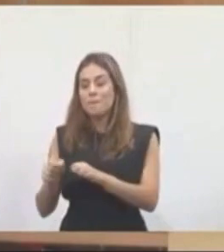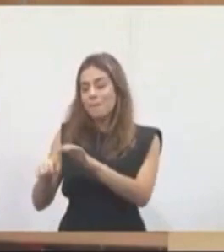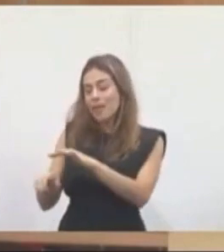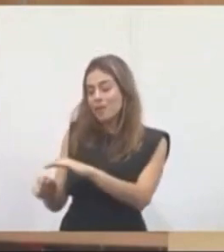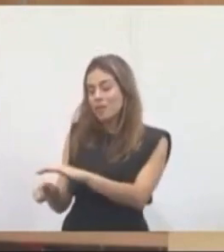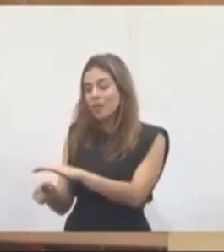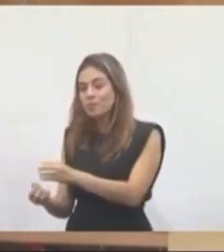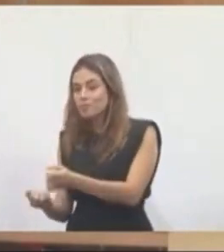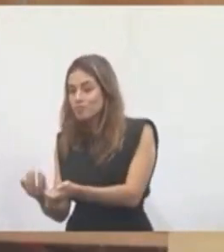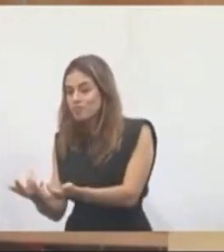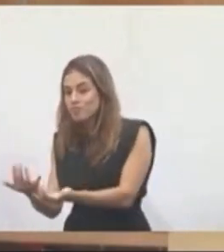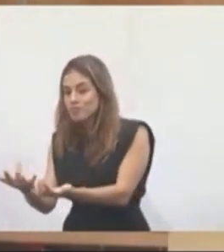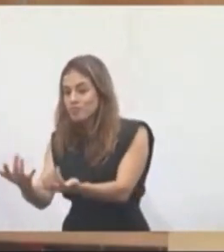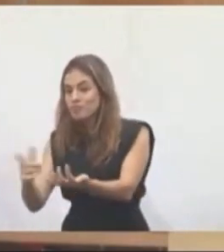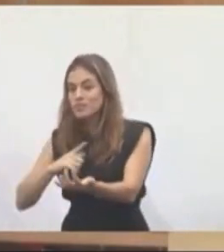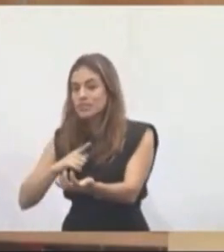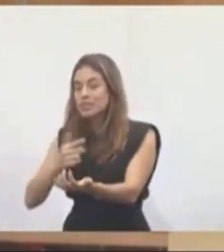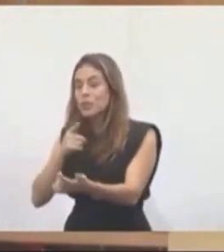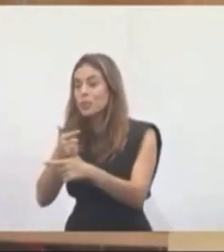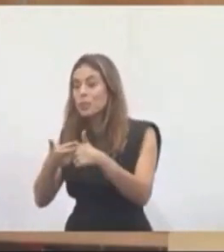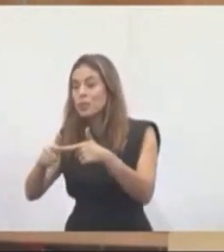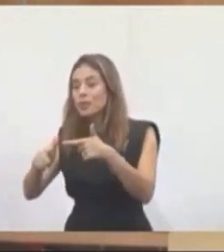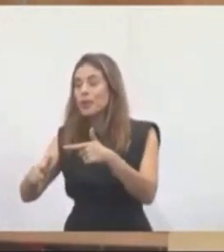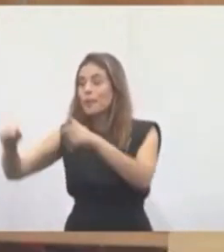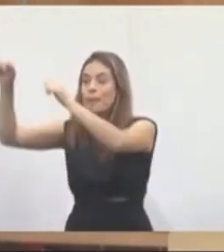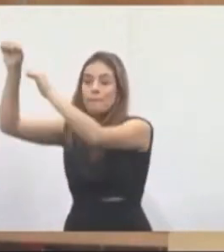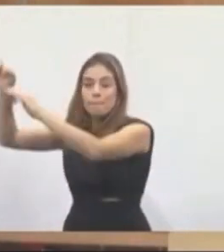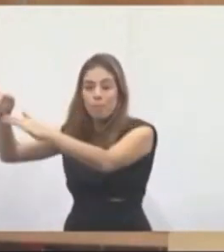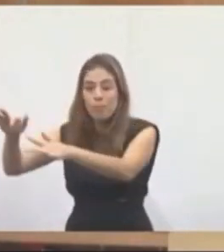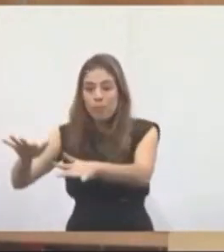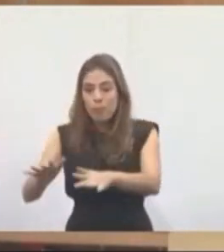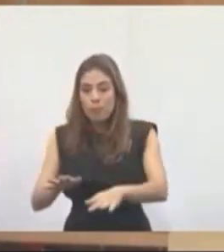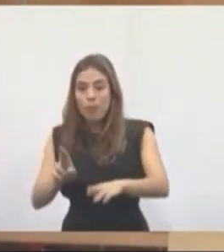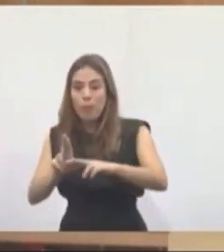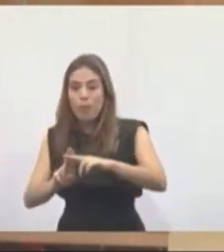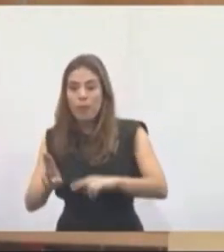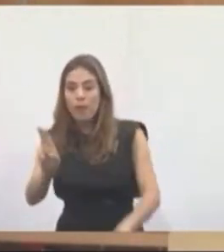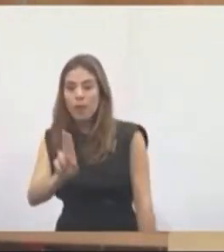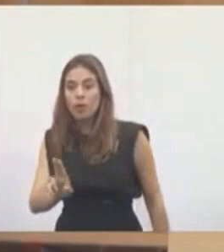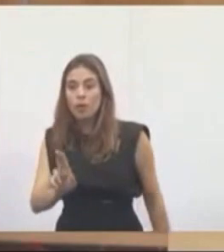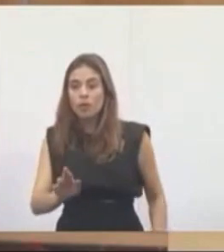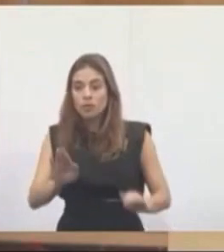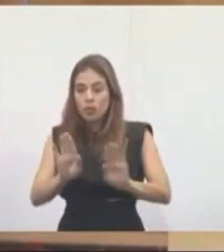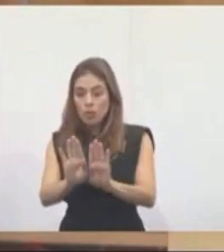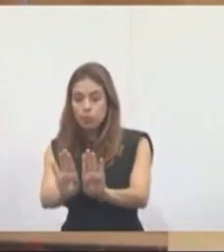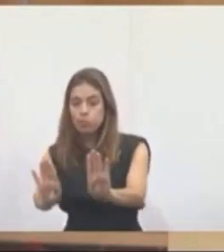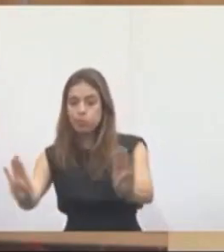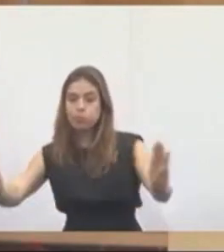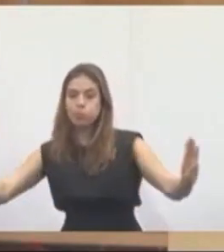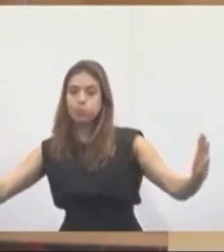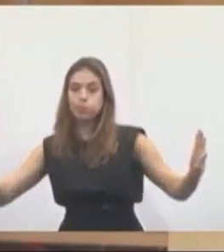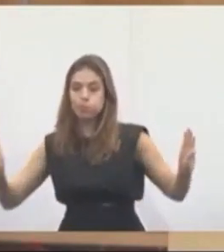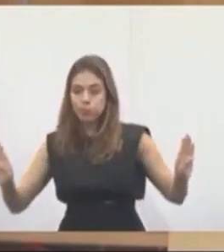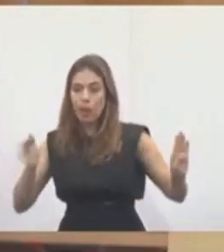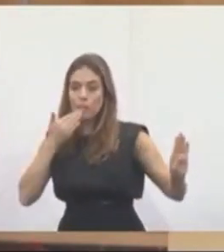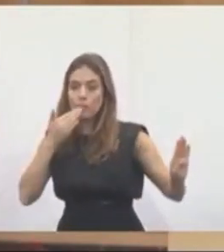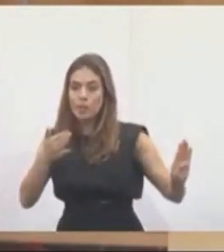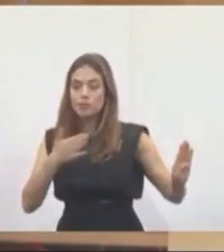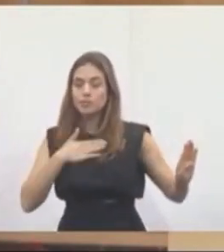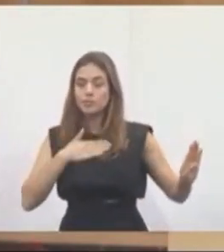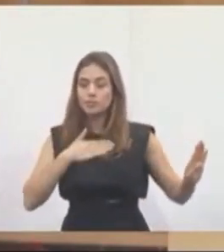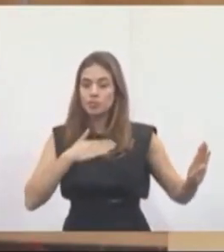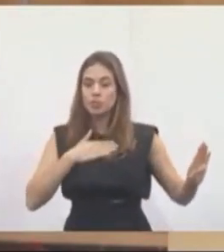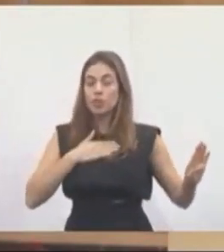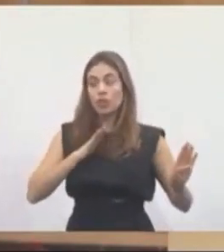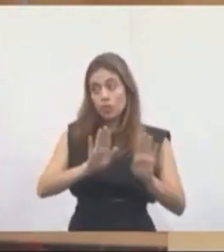tinha aquele problema daquele desbarrancamento que hoje tem uso tem aquele gabião, no caso, né, que lá foi uma solicitação